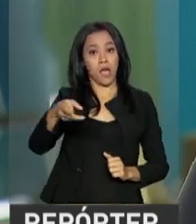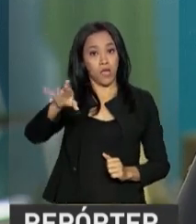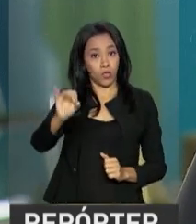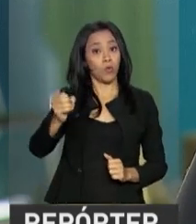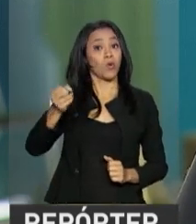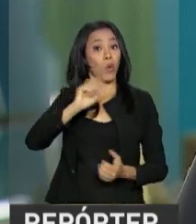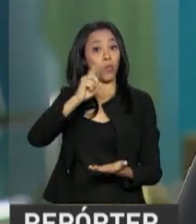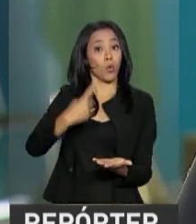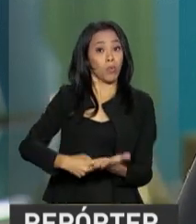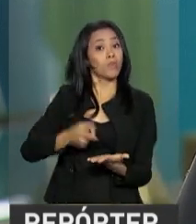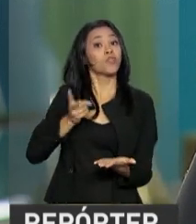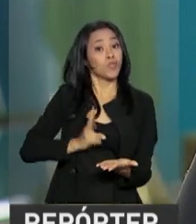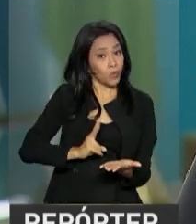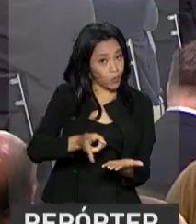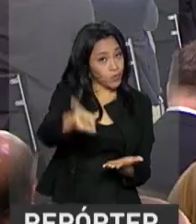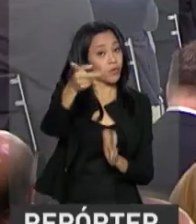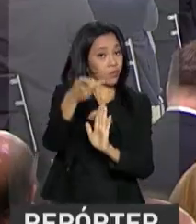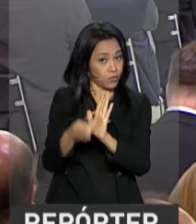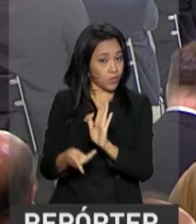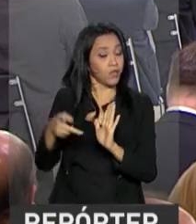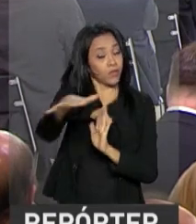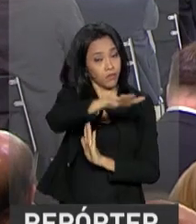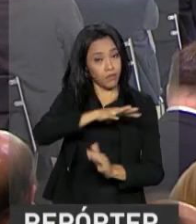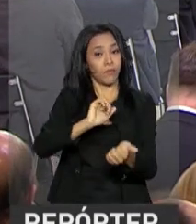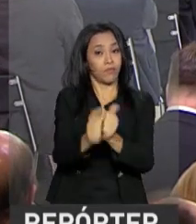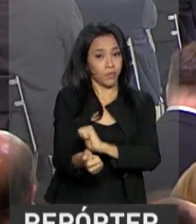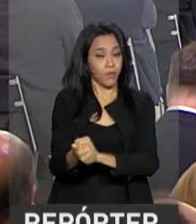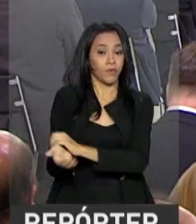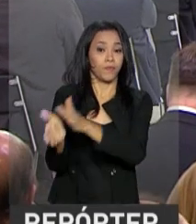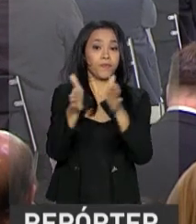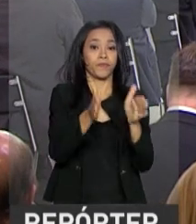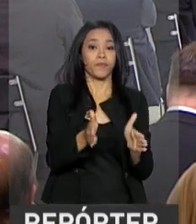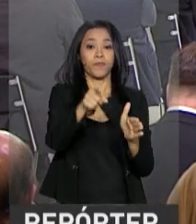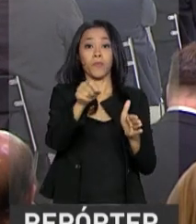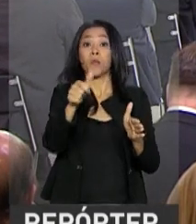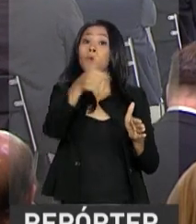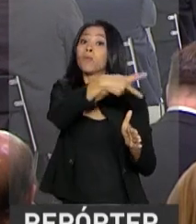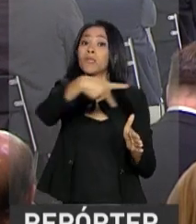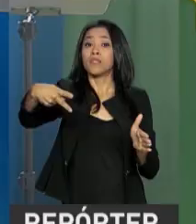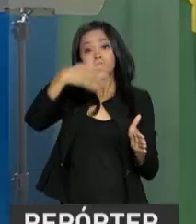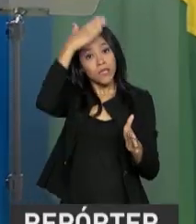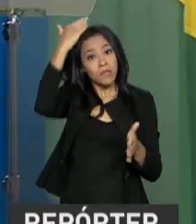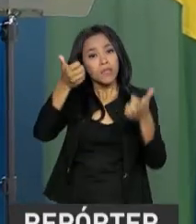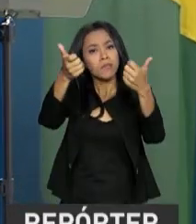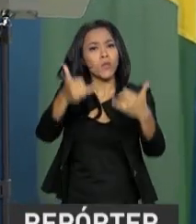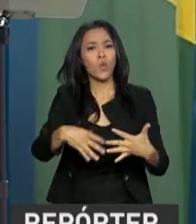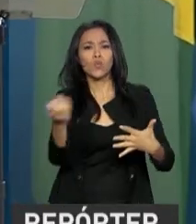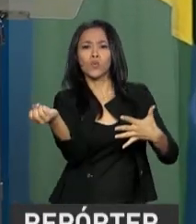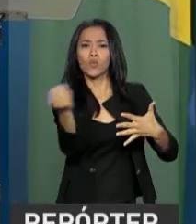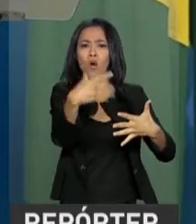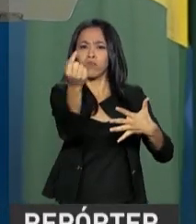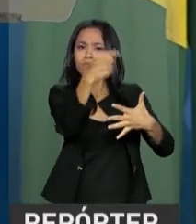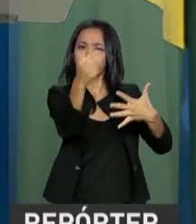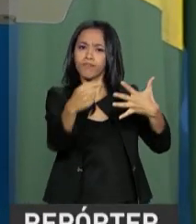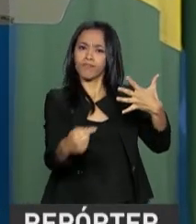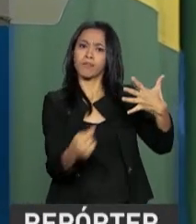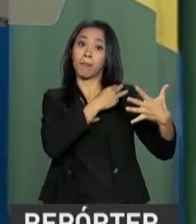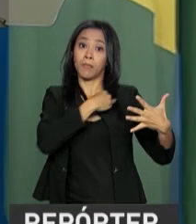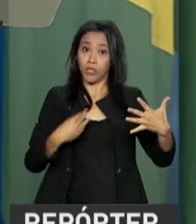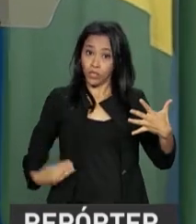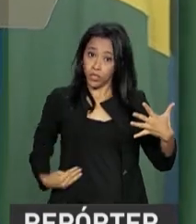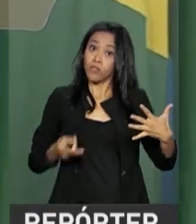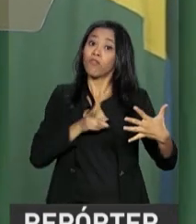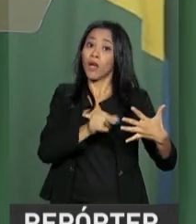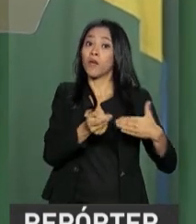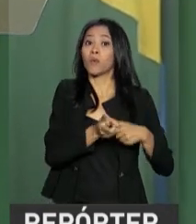aos projetos da área o presidente temer destacou que os novos ministros devem dar continuidade ao que já vem